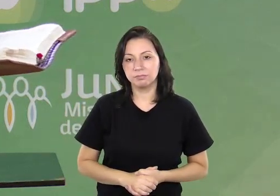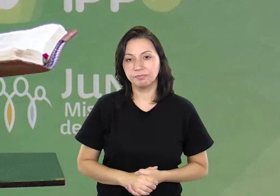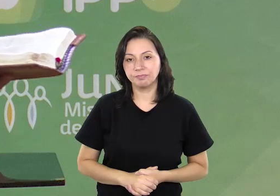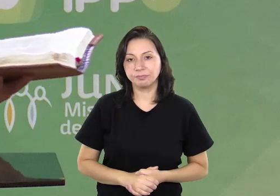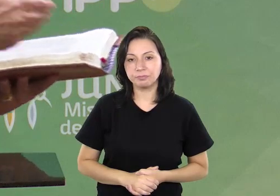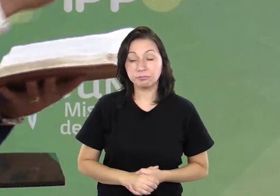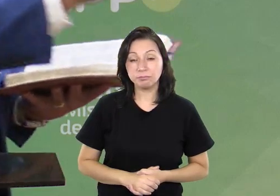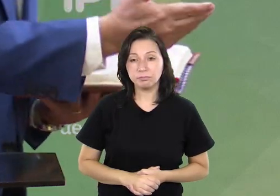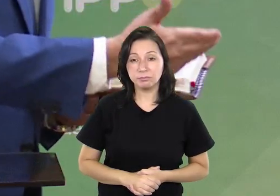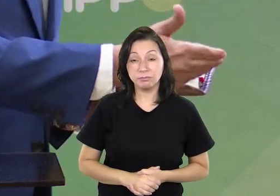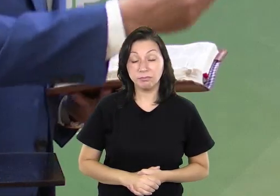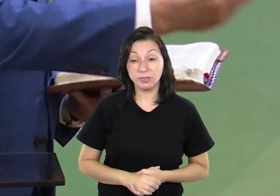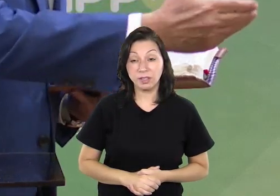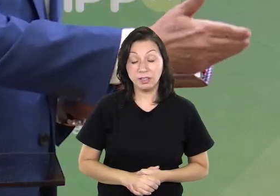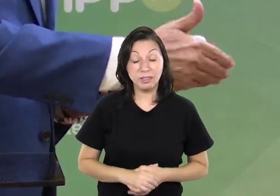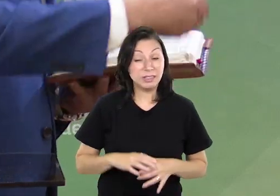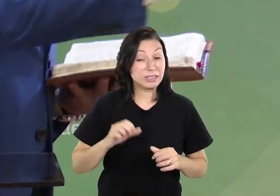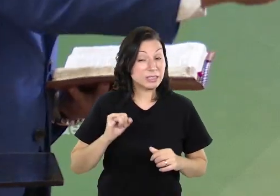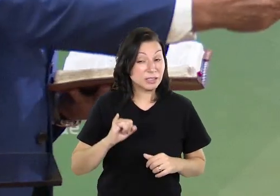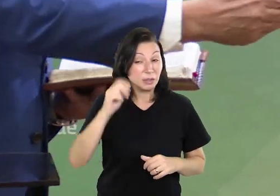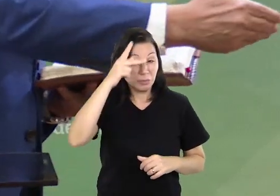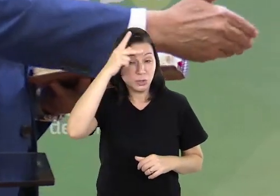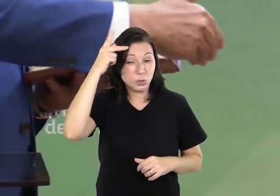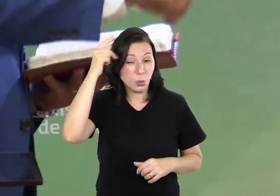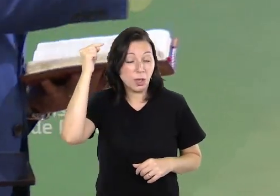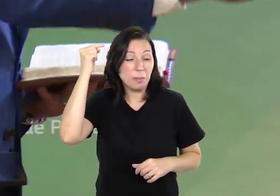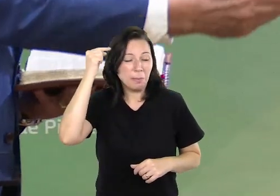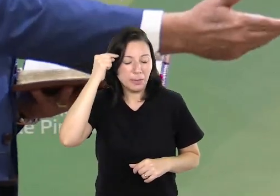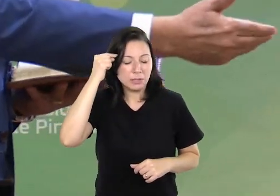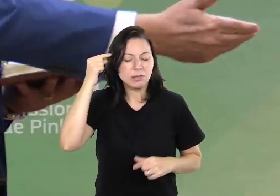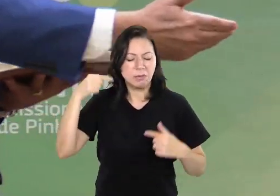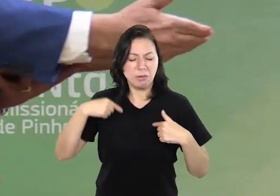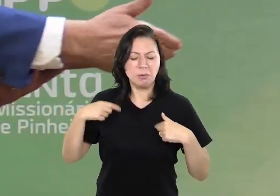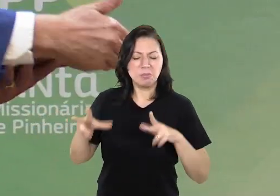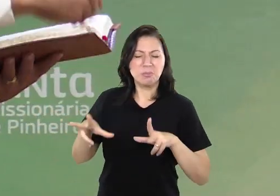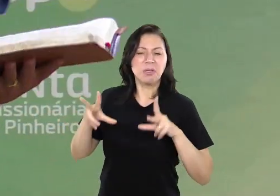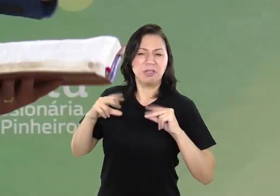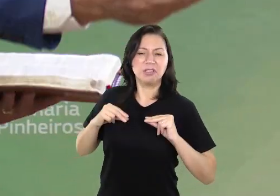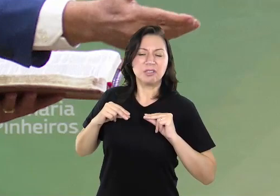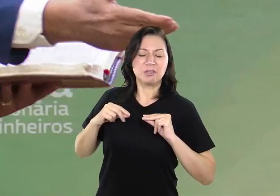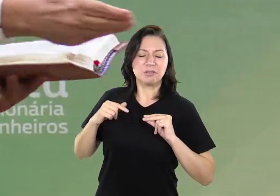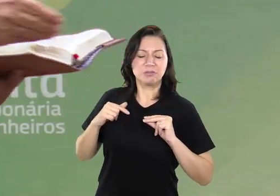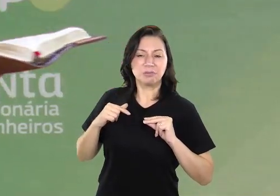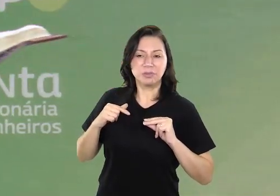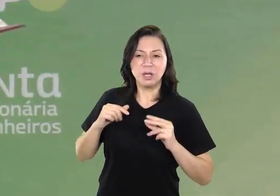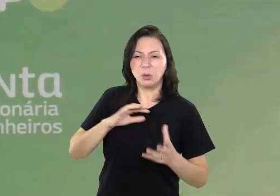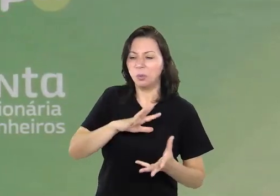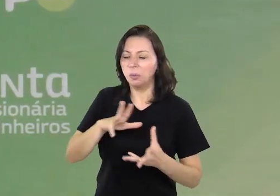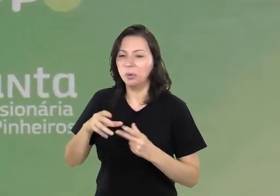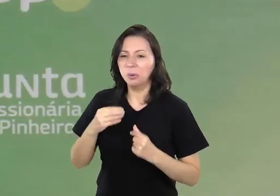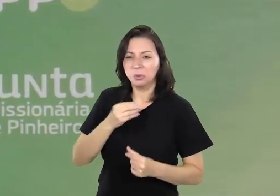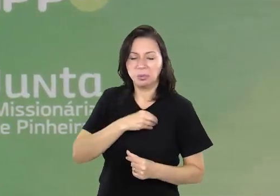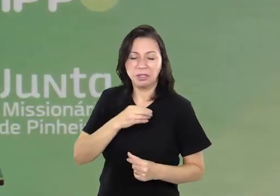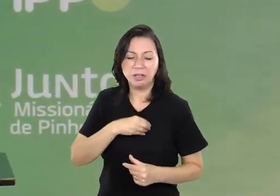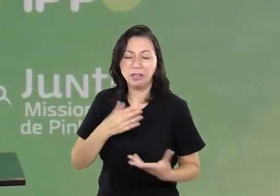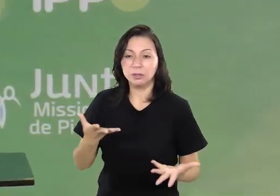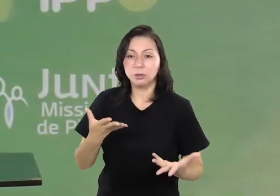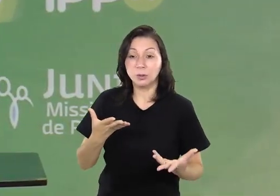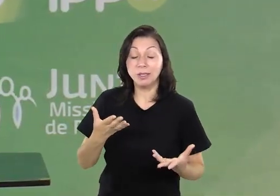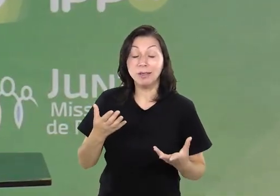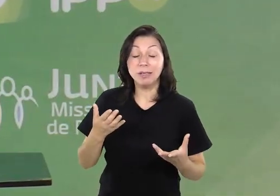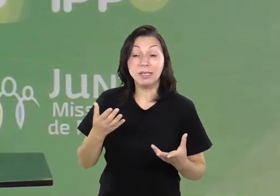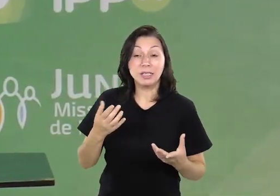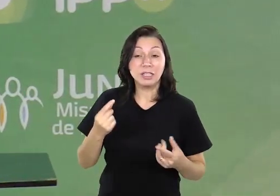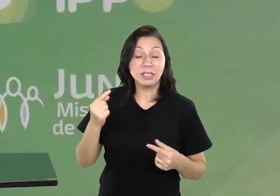e quando a pessoa acha que ele merece ser feliz ele merece o prazer ele merece o que o pecado oferece ele merece que o mundo oferece ele ele se torna um